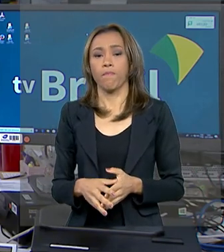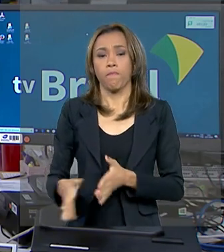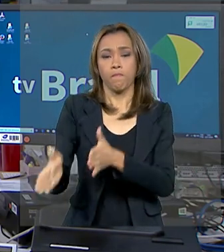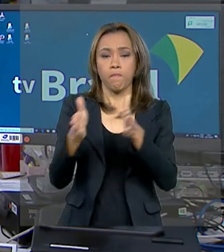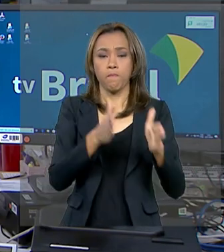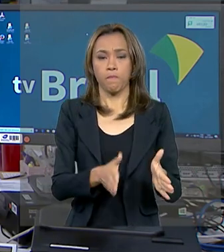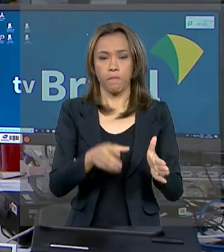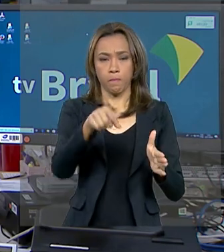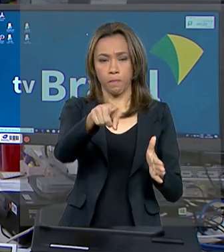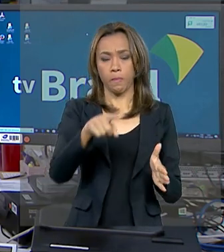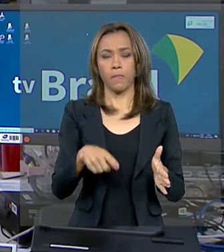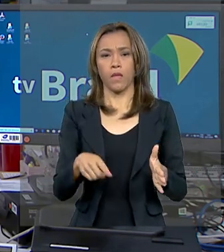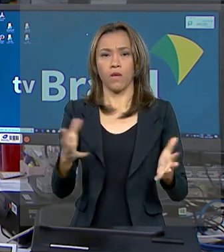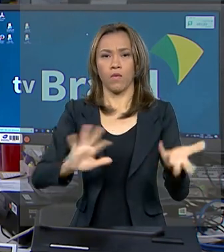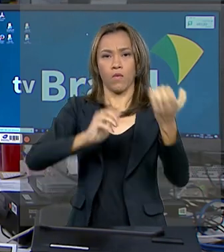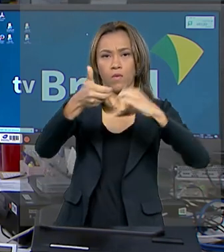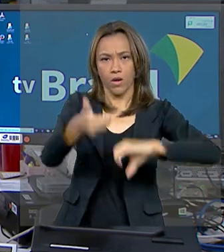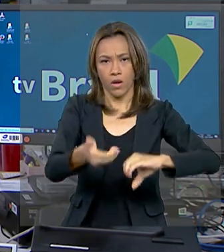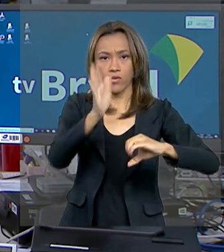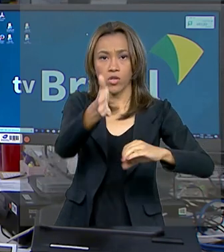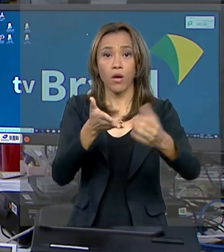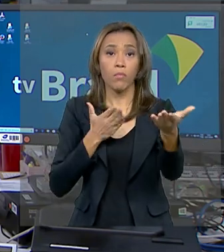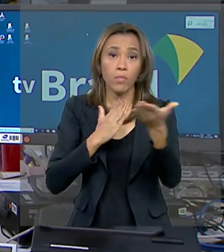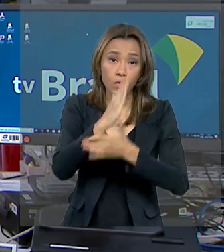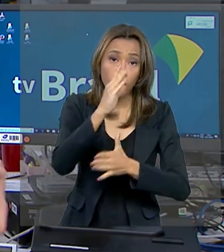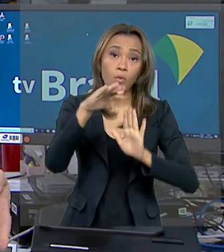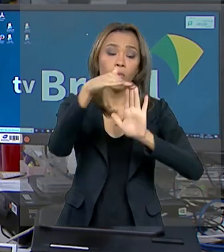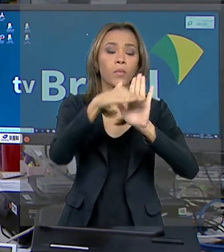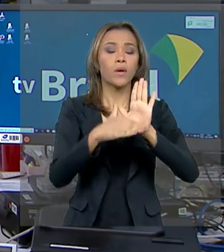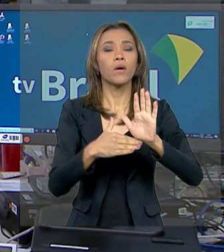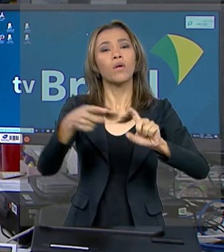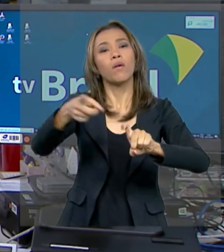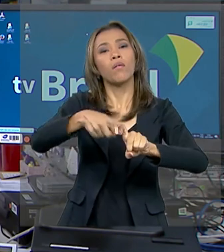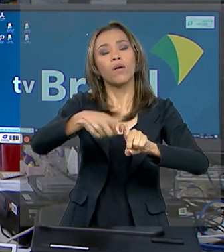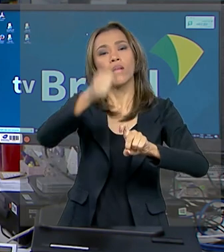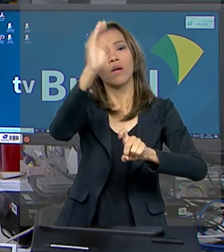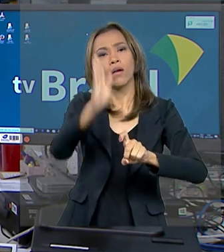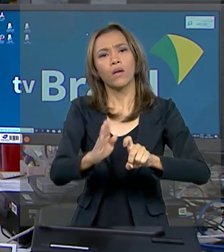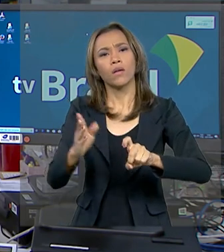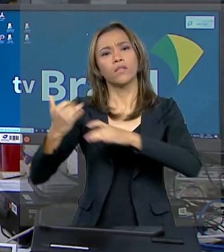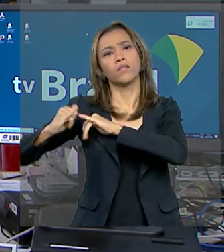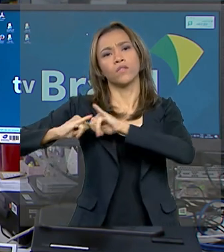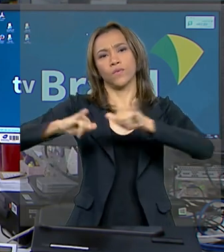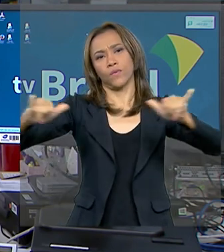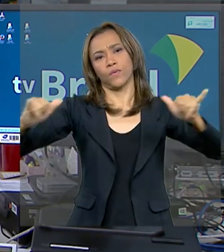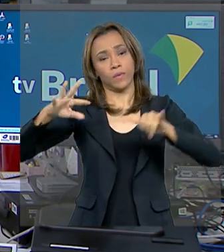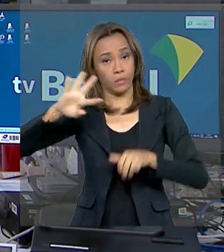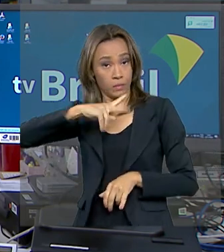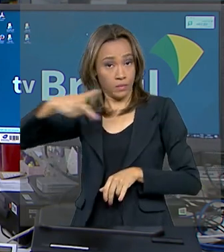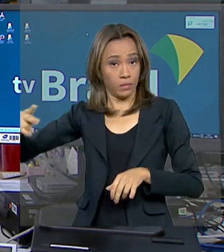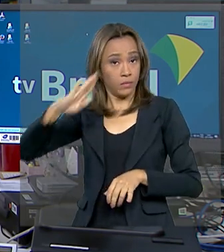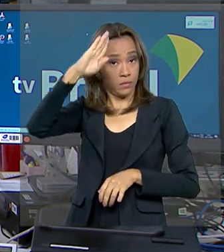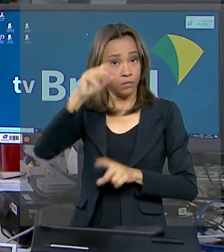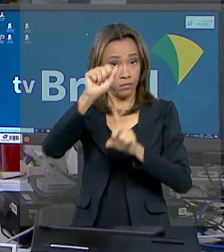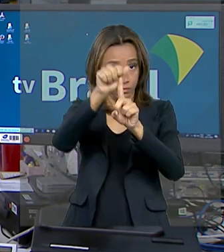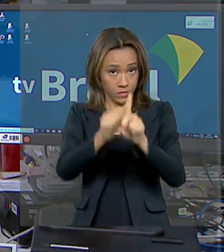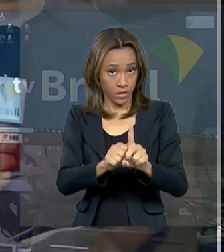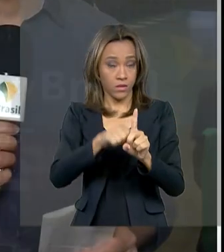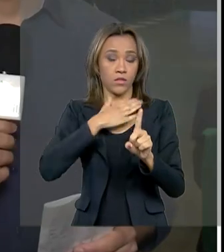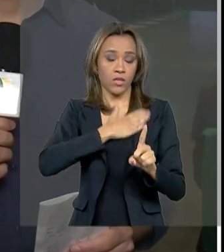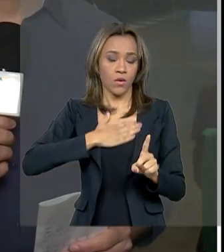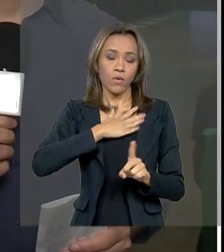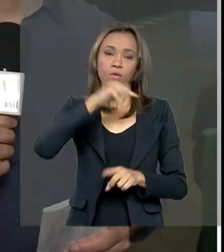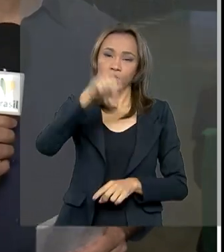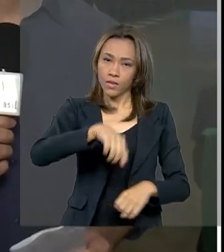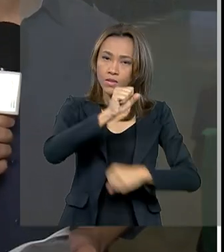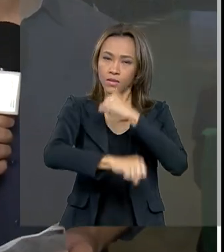O Congresso Nacional aprovou a criação do programa Médicos pelo Brasil, lançado pelo presidente Jair Bolsonaro em agosto deste ano. Vamos saber os